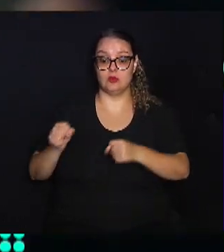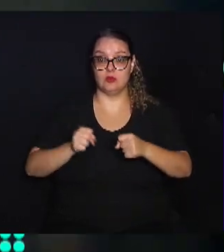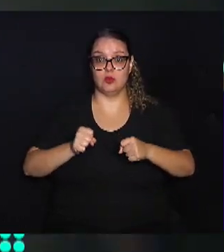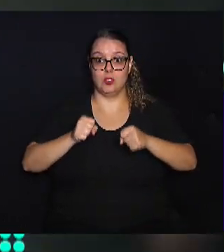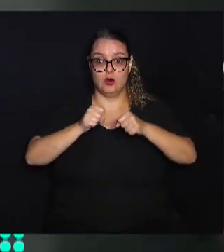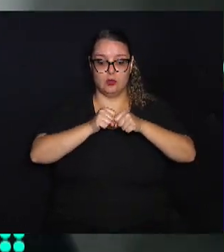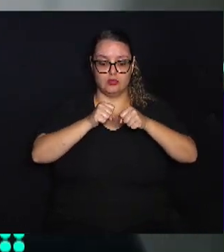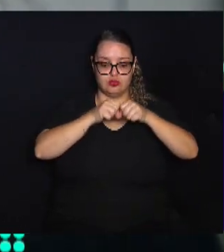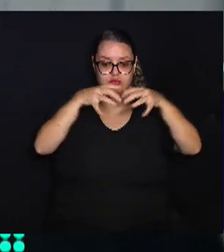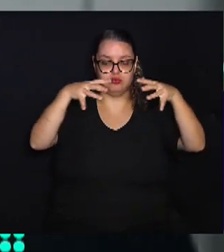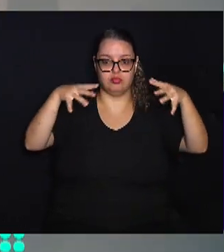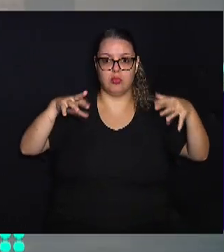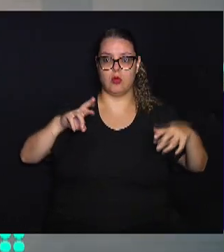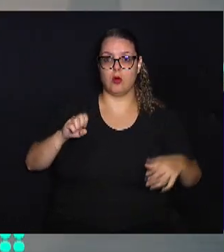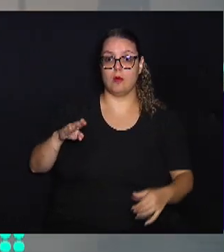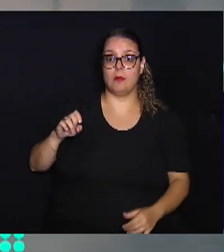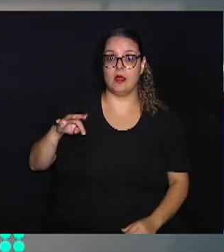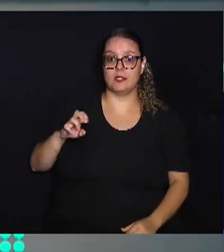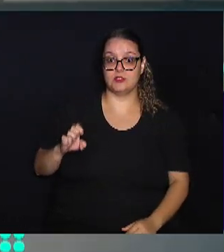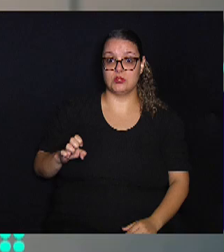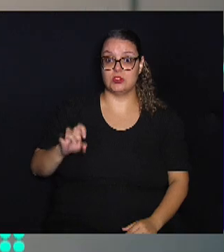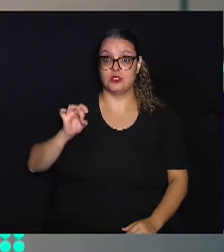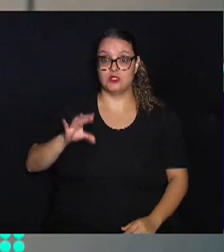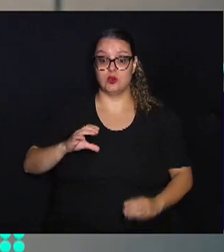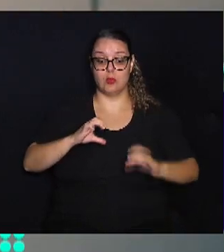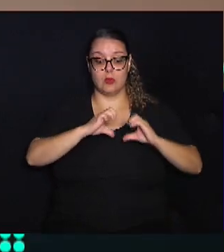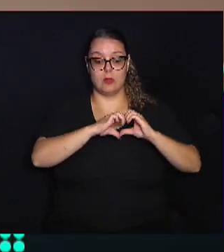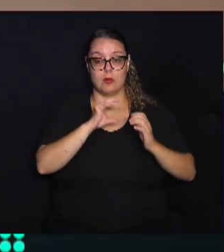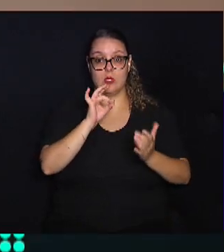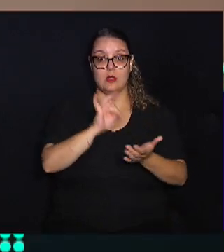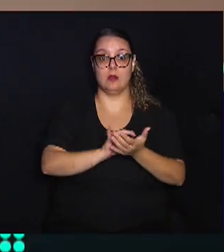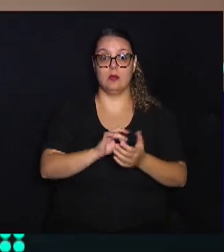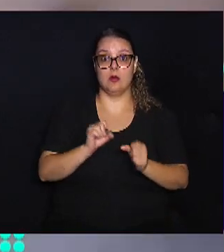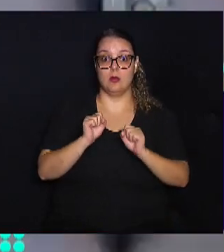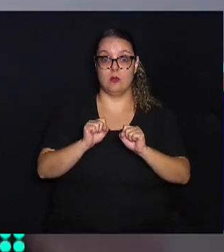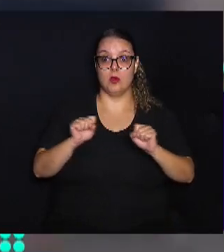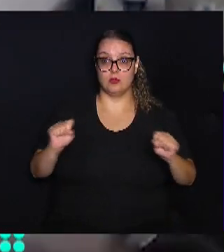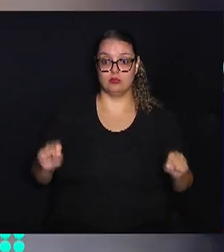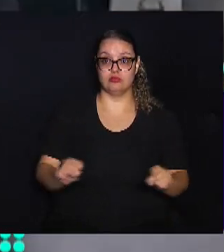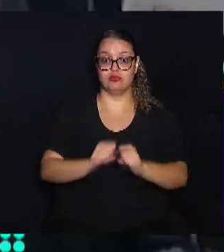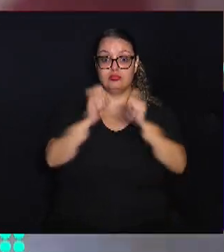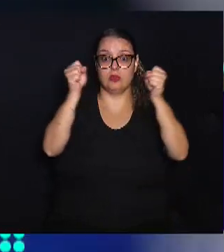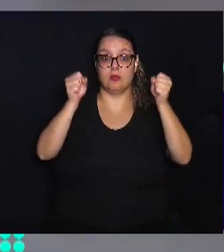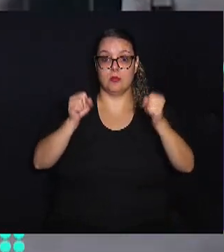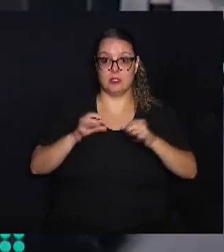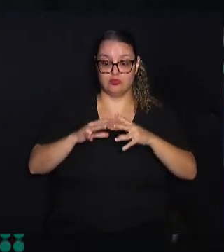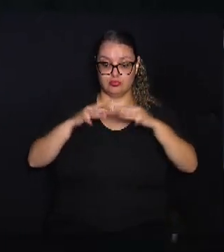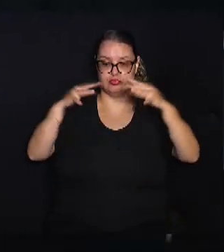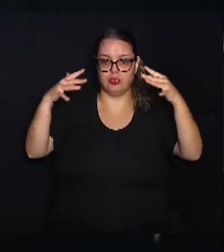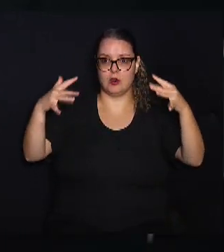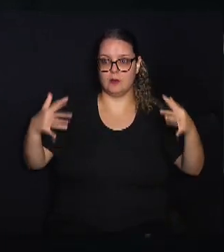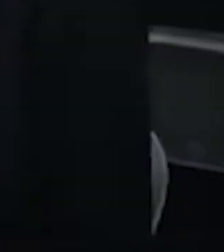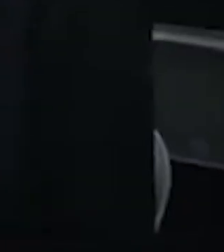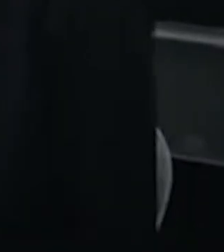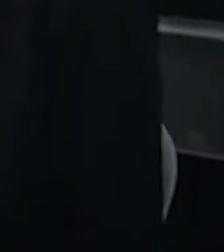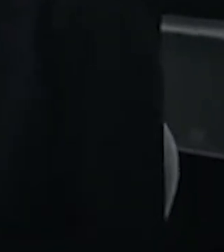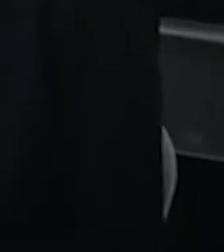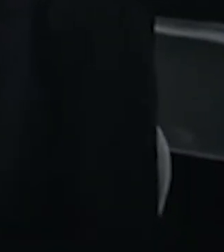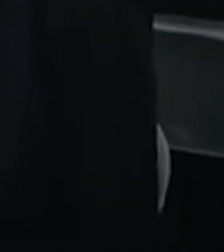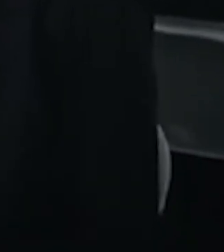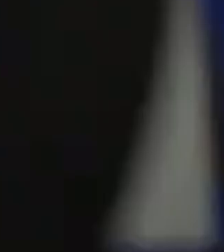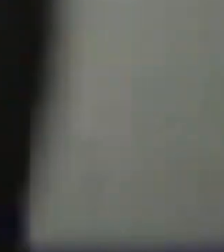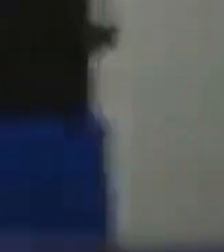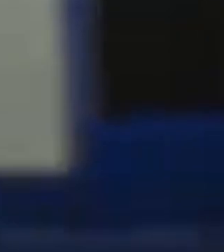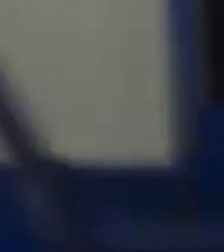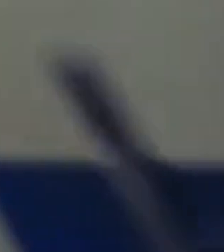feiticeiro Robert. Apenas o amor verdadeiro pode quebrar esse feitiço. Directing for the first time. Left